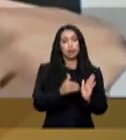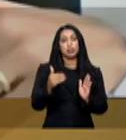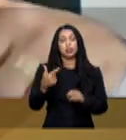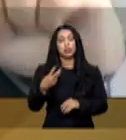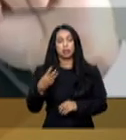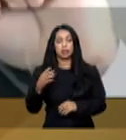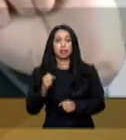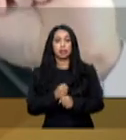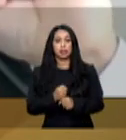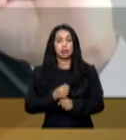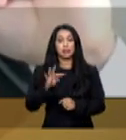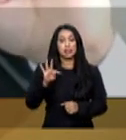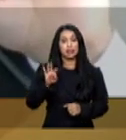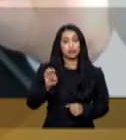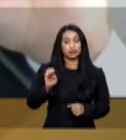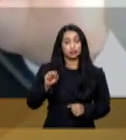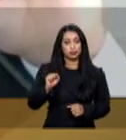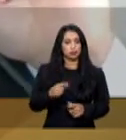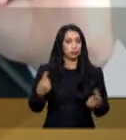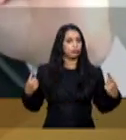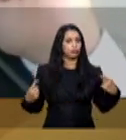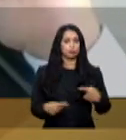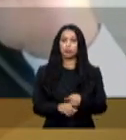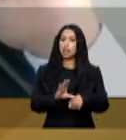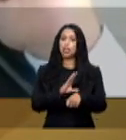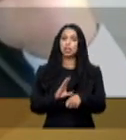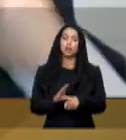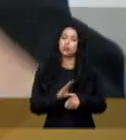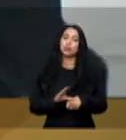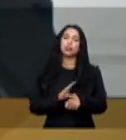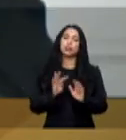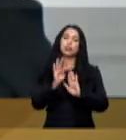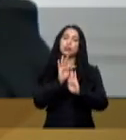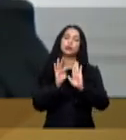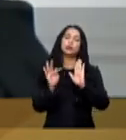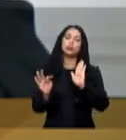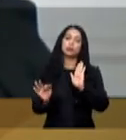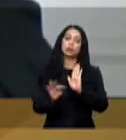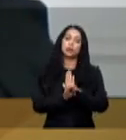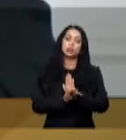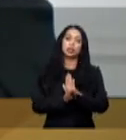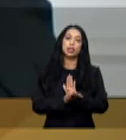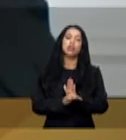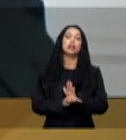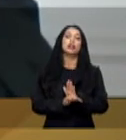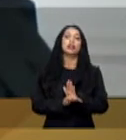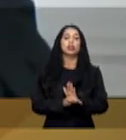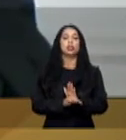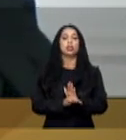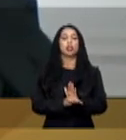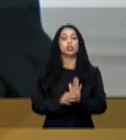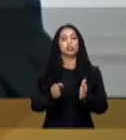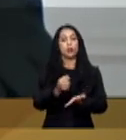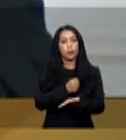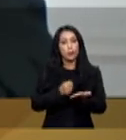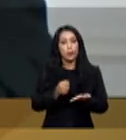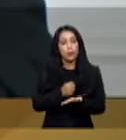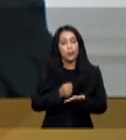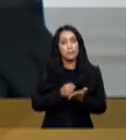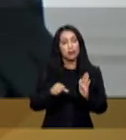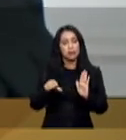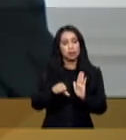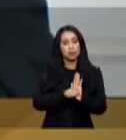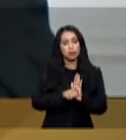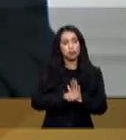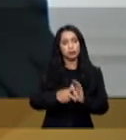de julgamento. É inconstitucional a redação dada ao preceito secundário do artigo